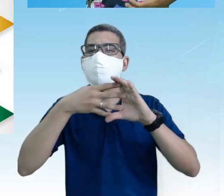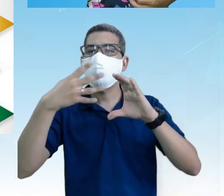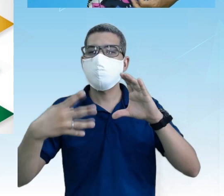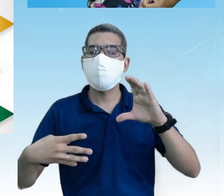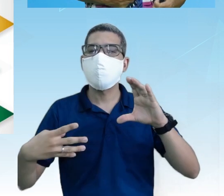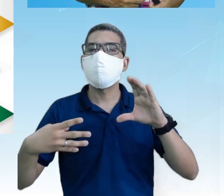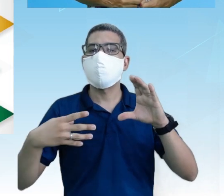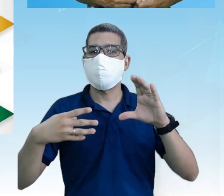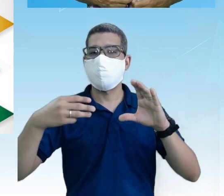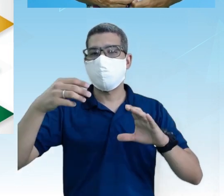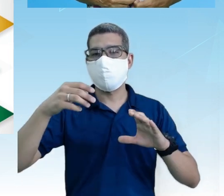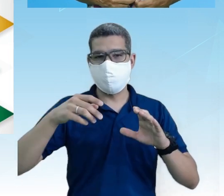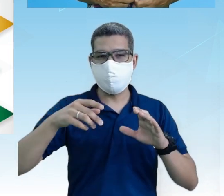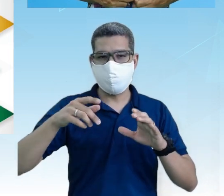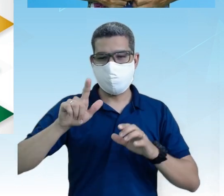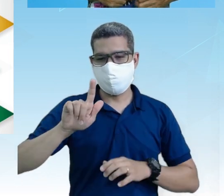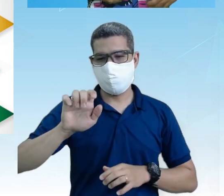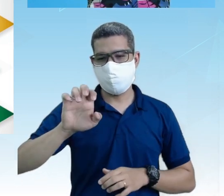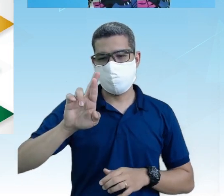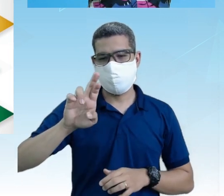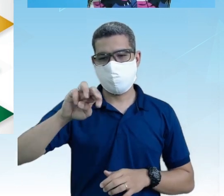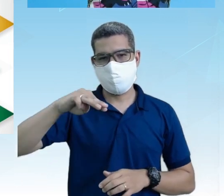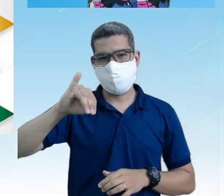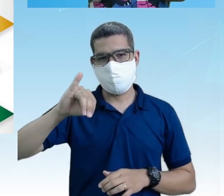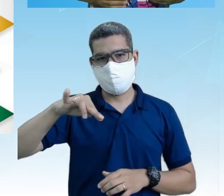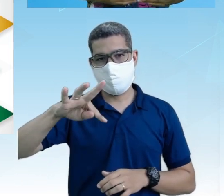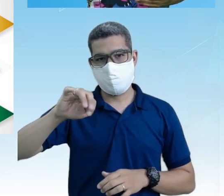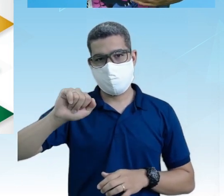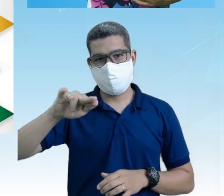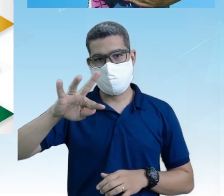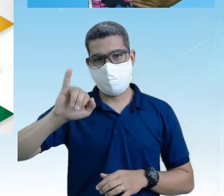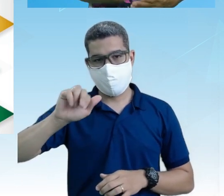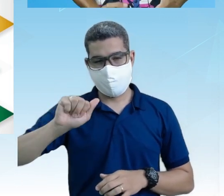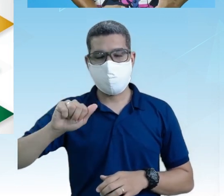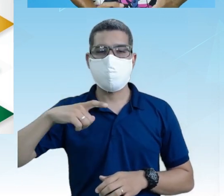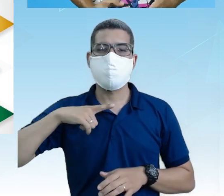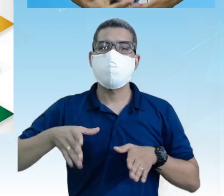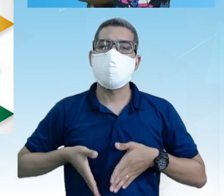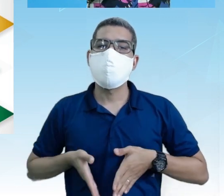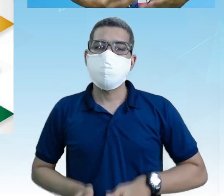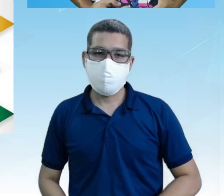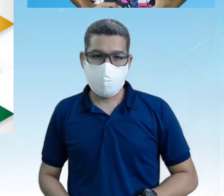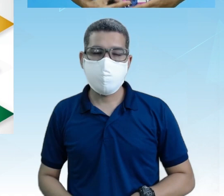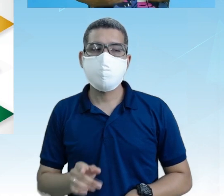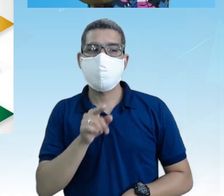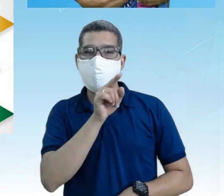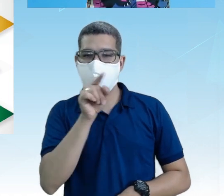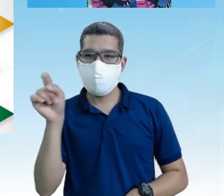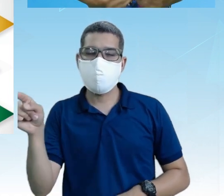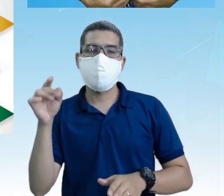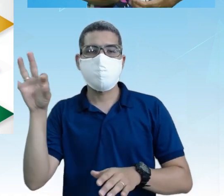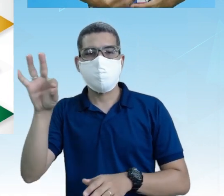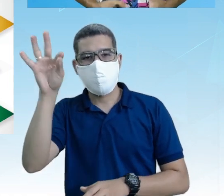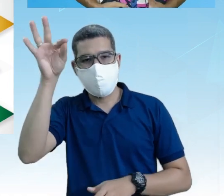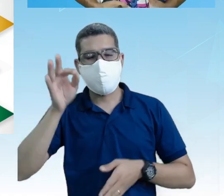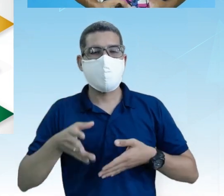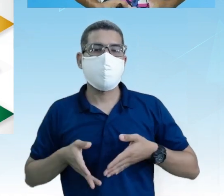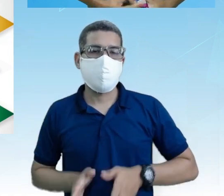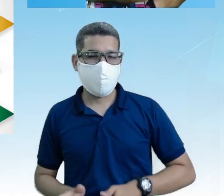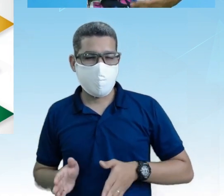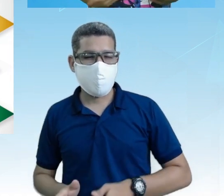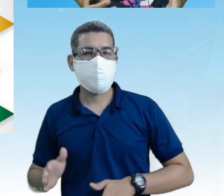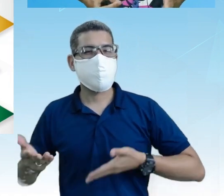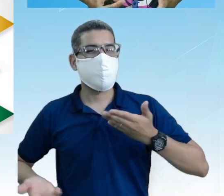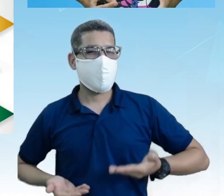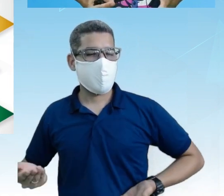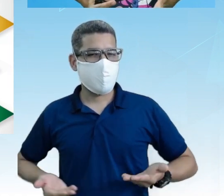uma fecundação. Vão nascer, na verdade, as abelhas operária e as abelhas rainhas. E